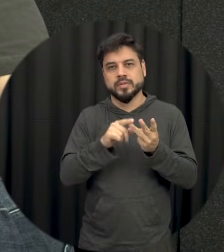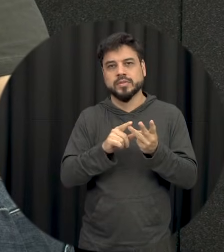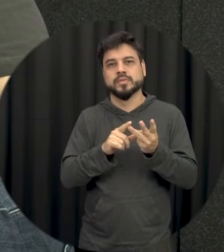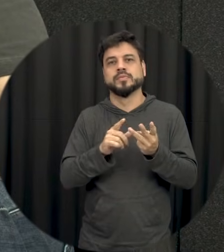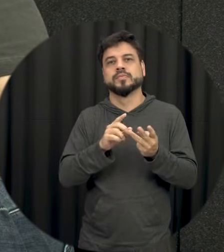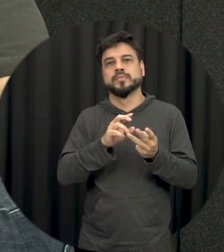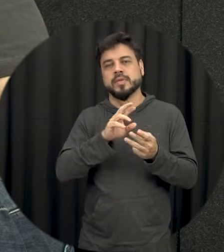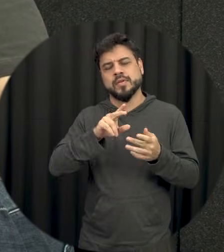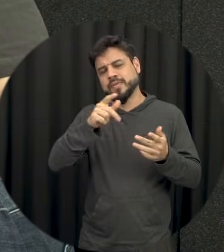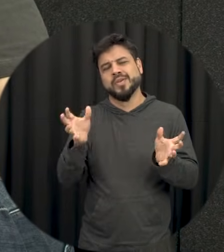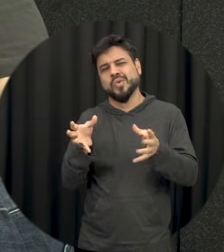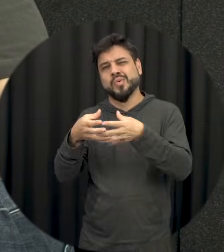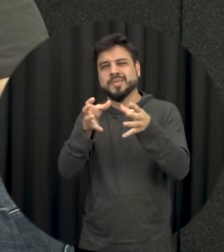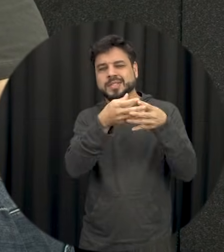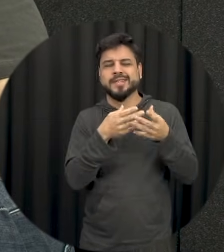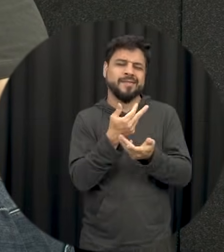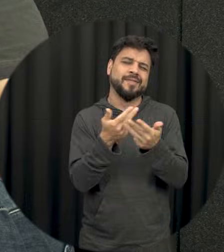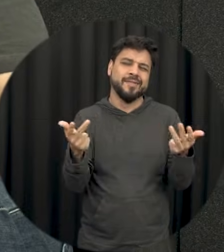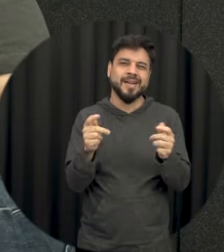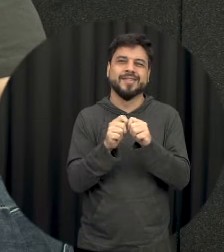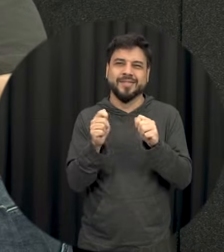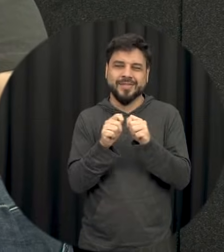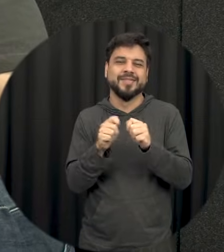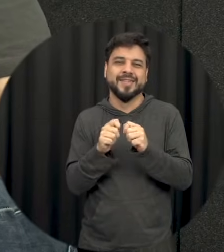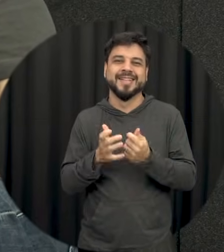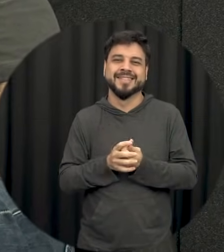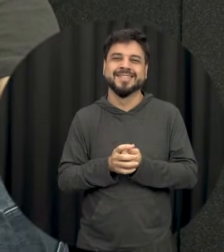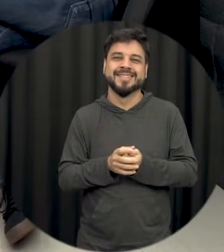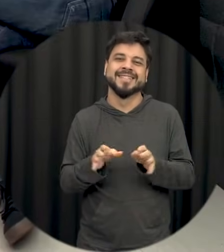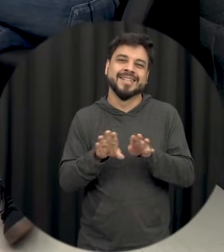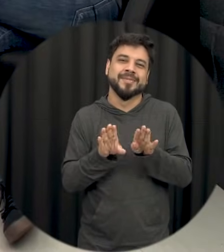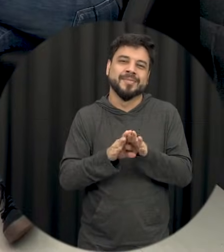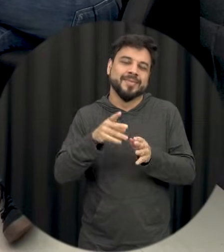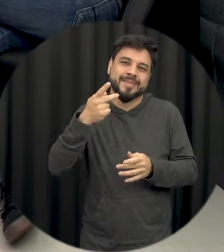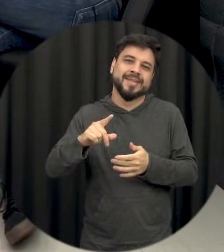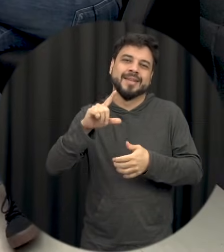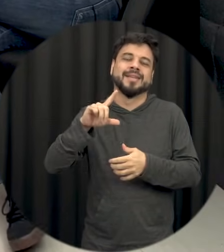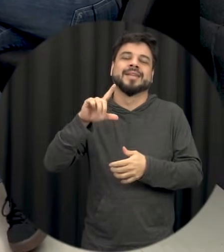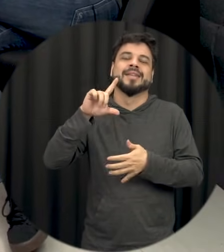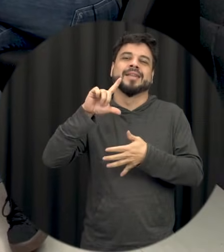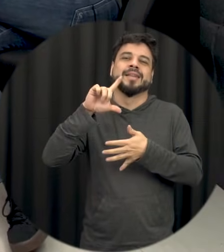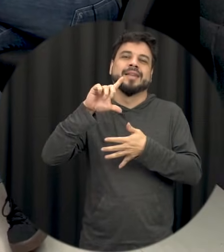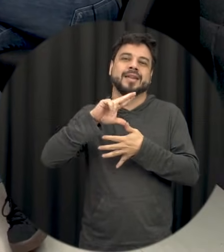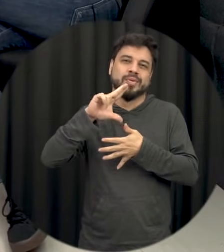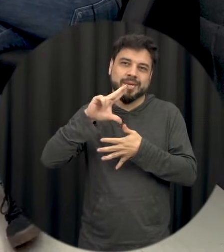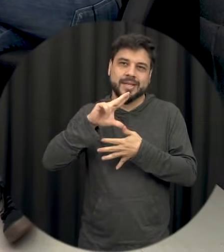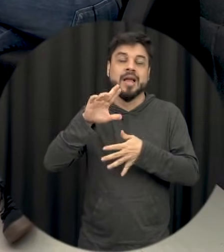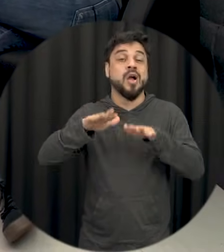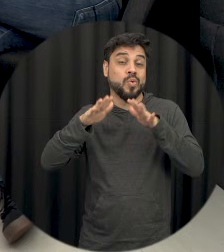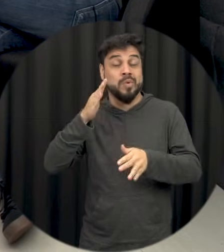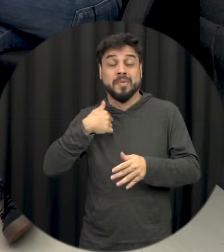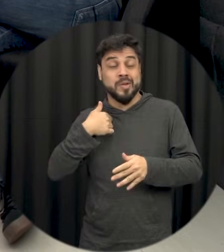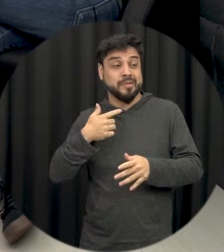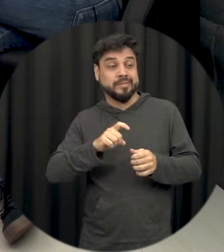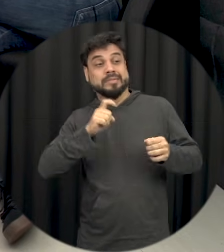de comissões e de outras chatices que a gente tem que passar na Unila. Né? Tento fugir de algumas, mas não consigo fugir